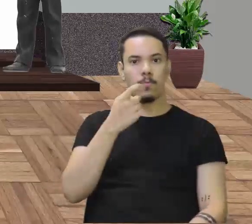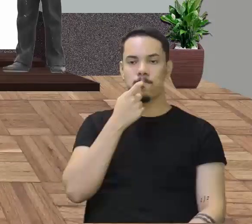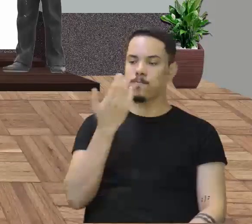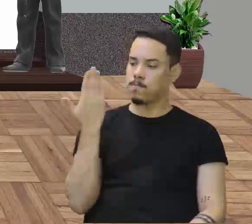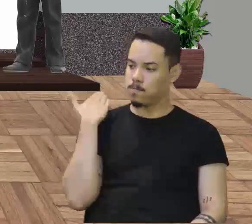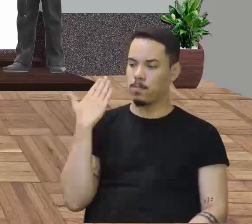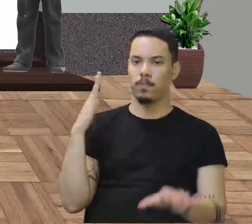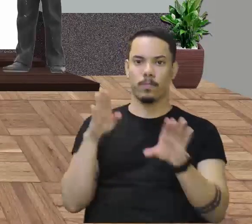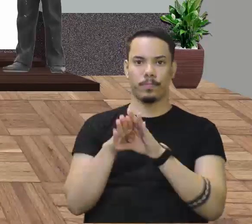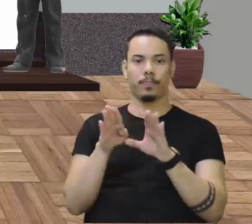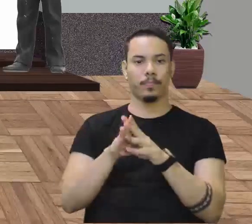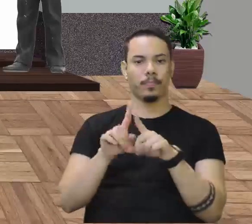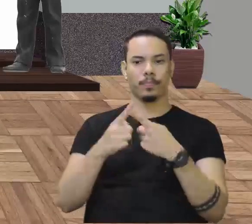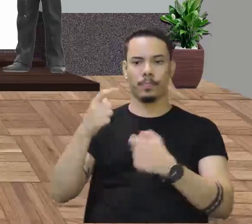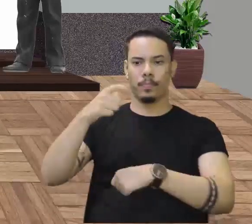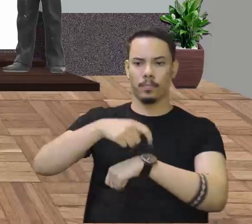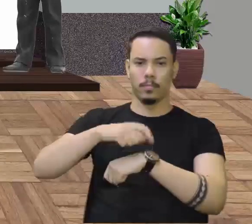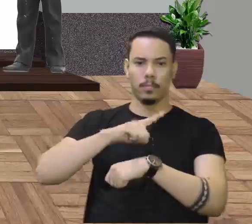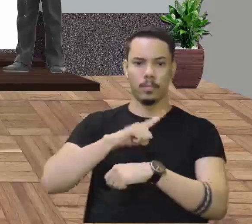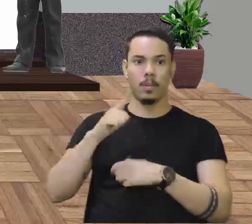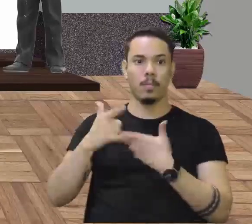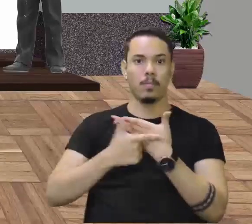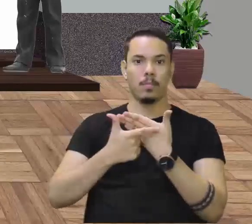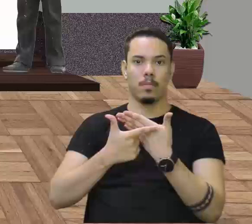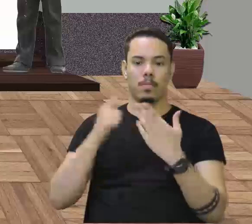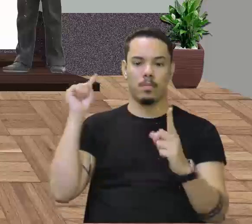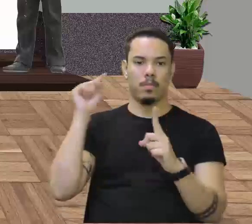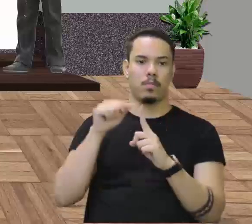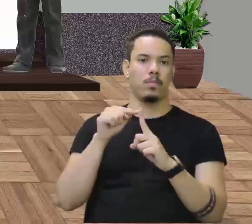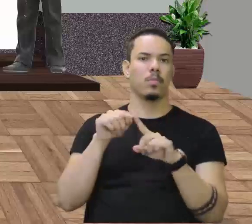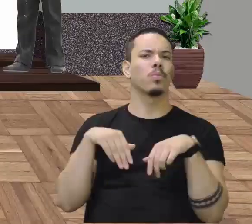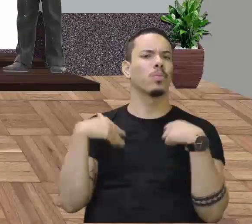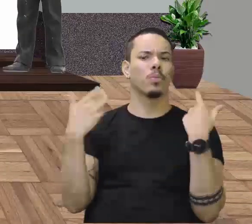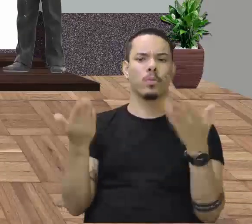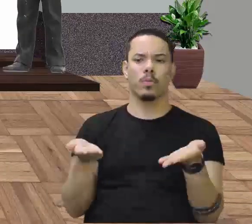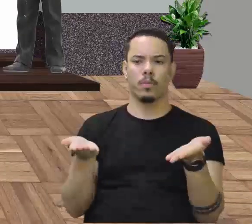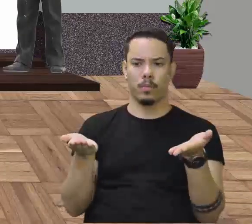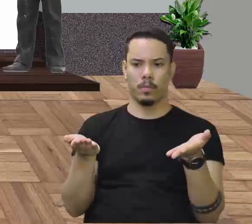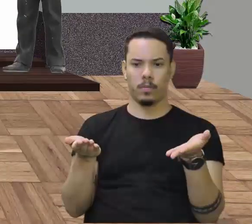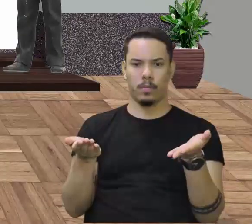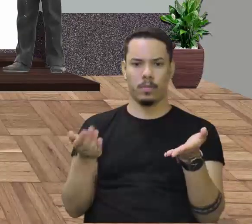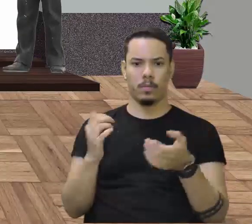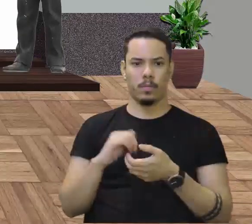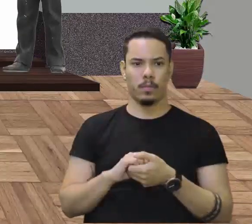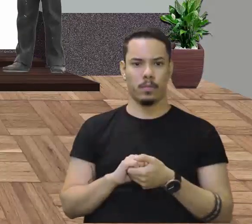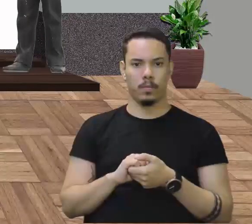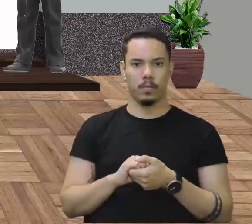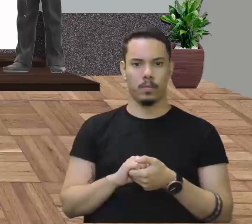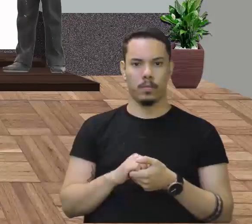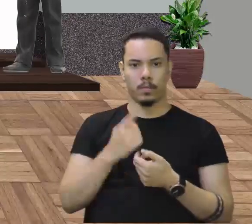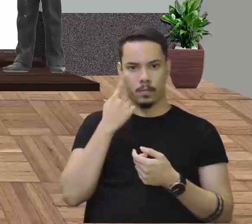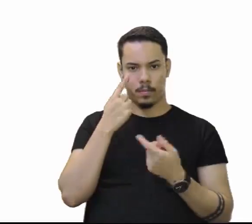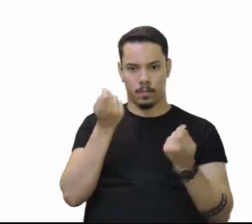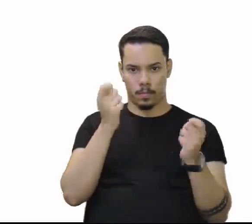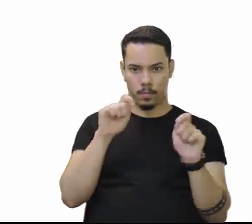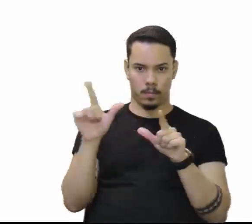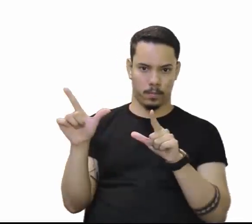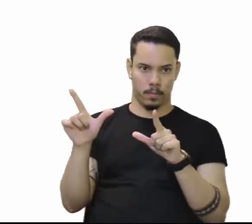recentemente. Mas naquele momento ele tinha uma missão. E qual seria essa missão, a gente pergunta? Na tela aí para vocês